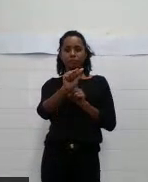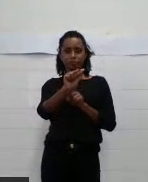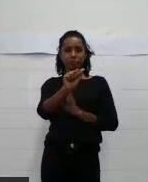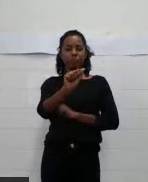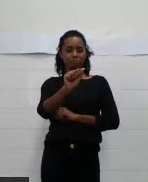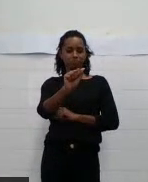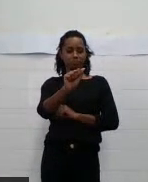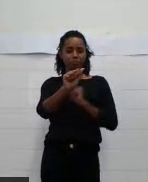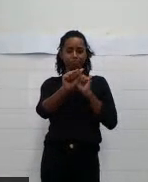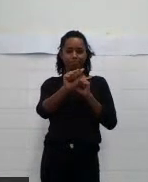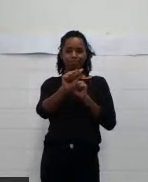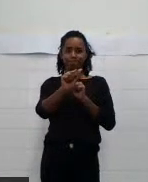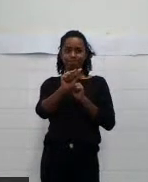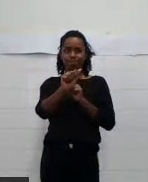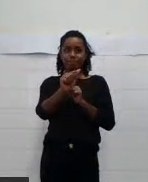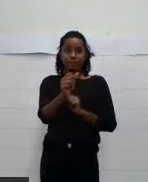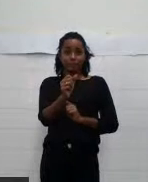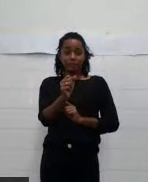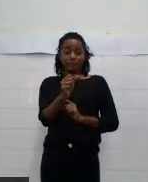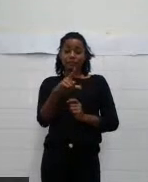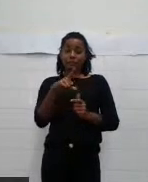tinha problemas